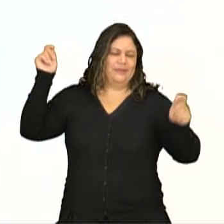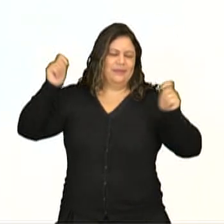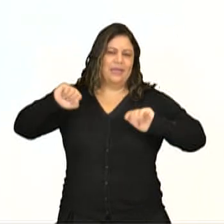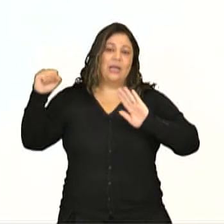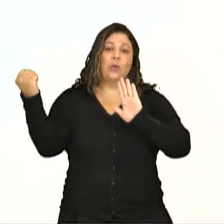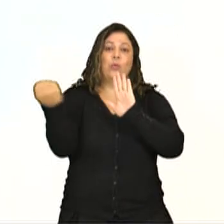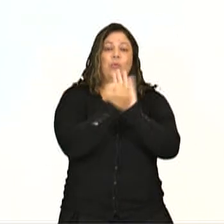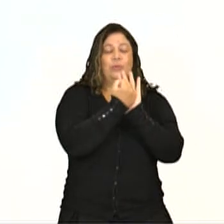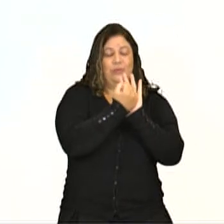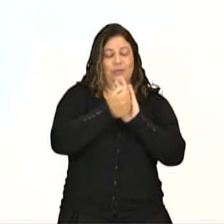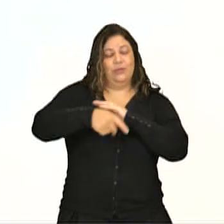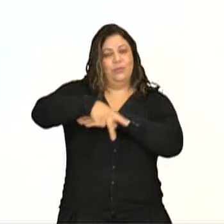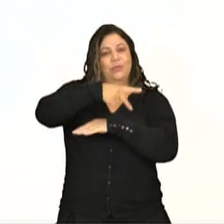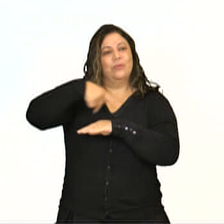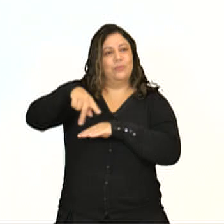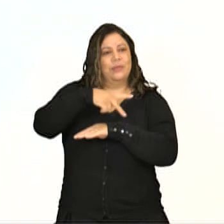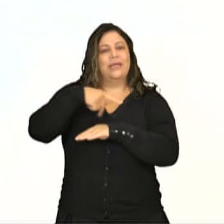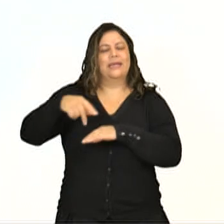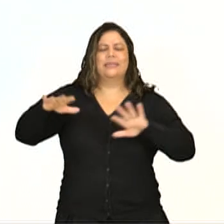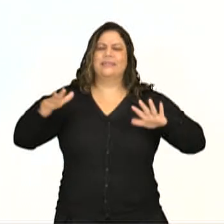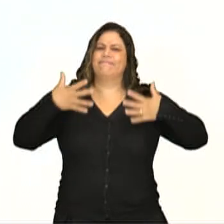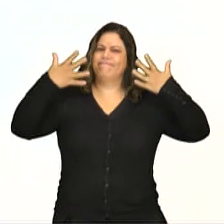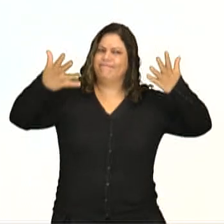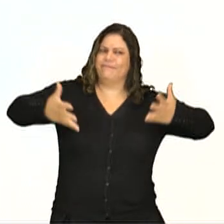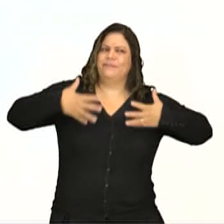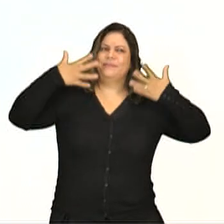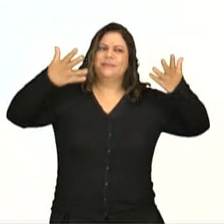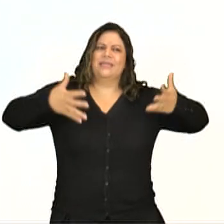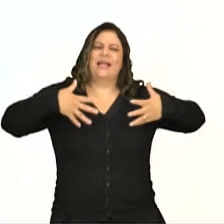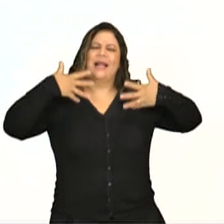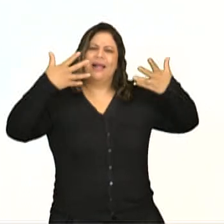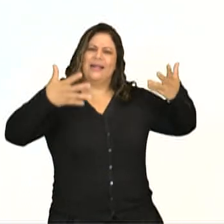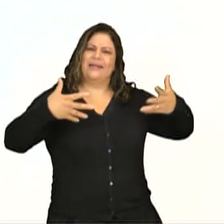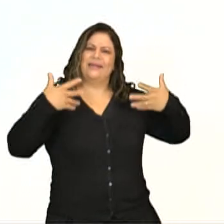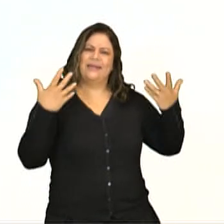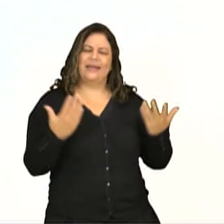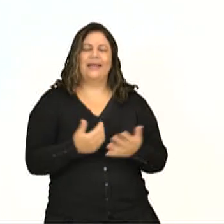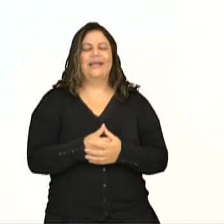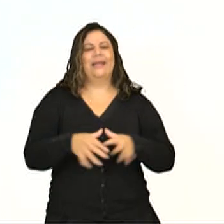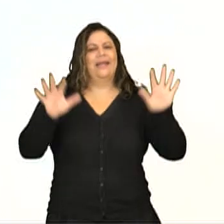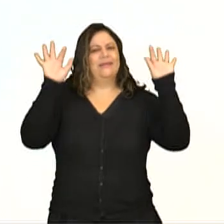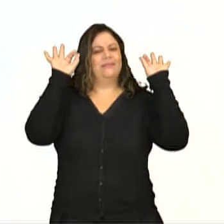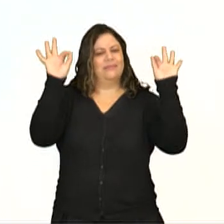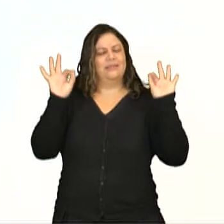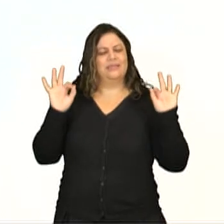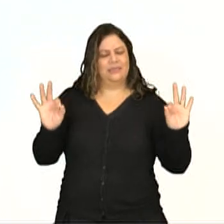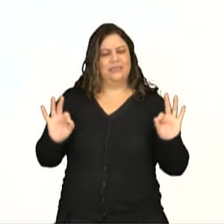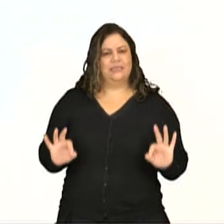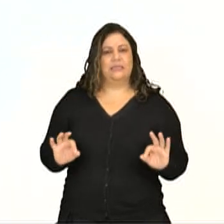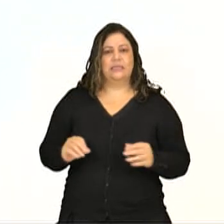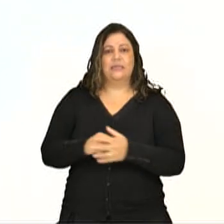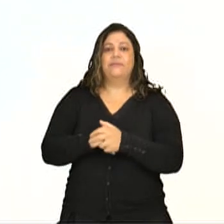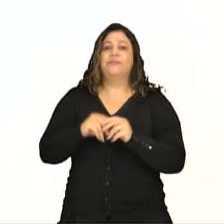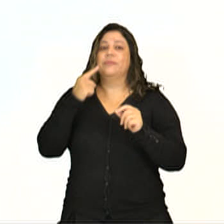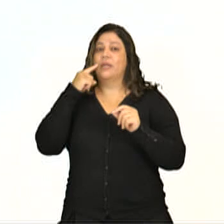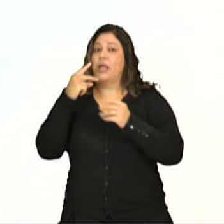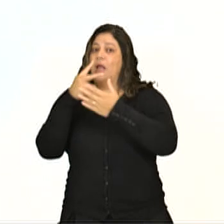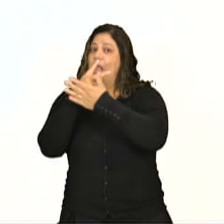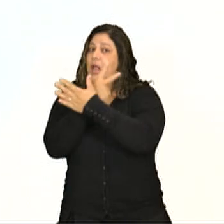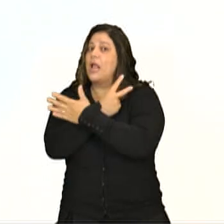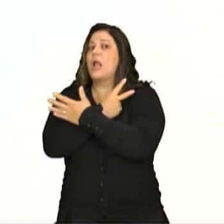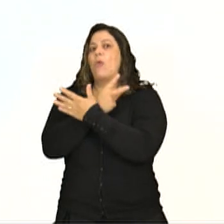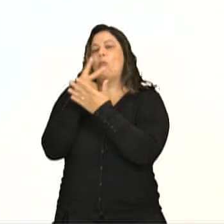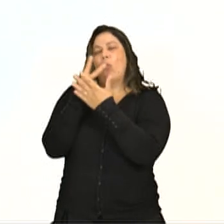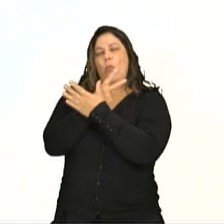desse país. Ele é um ritmo alegre e cheio de elegância, erroneamente confundido com a dança flamenca. Então